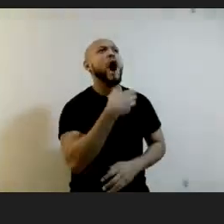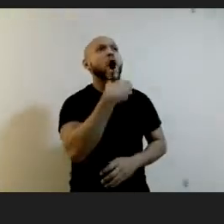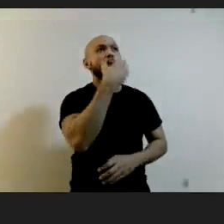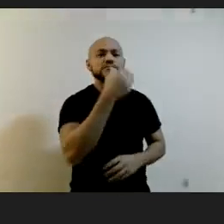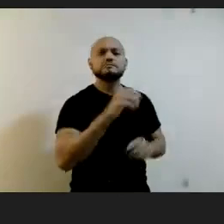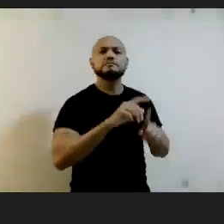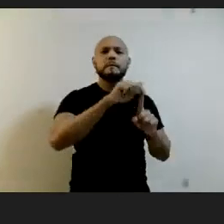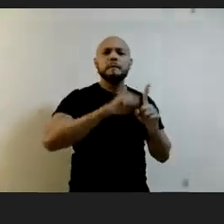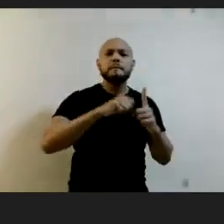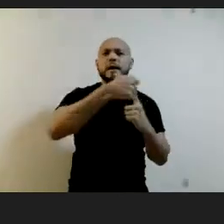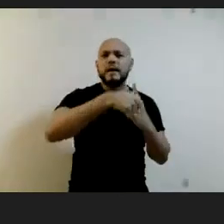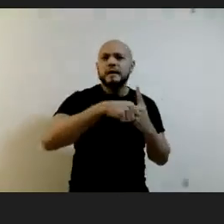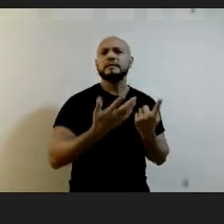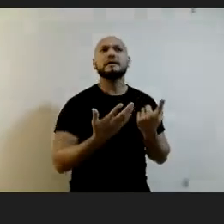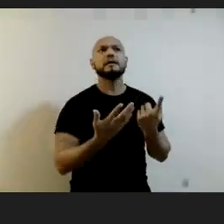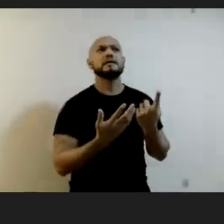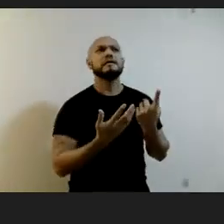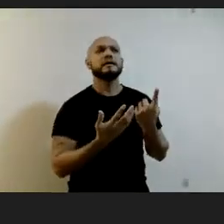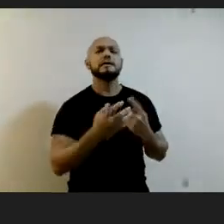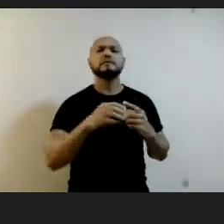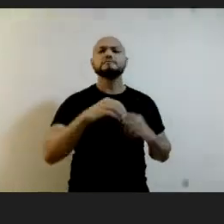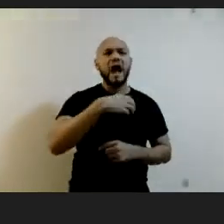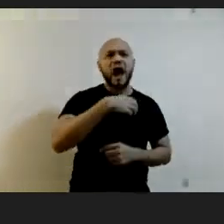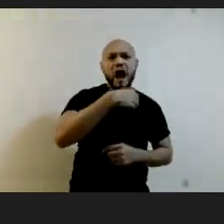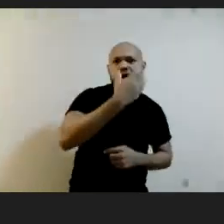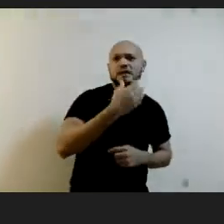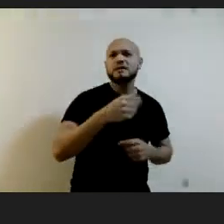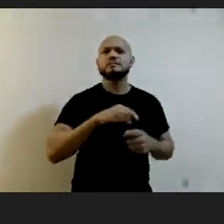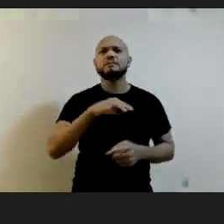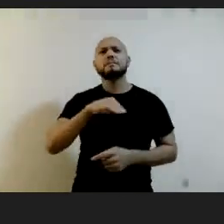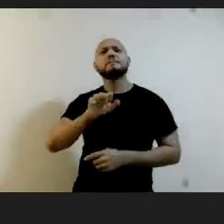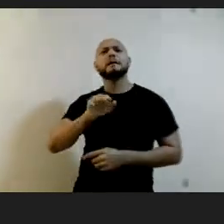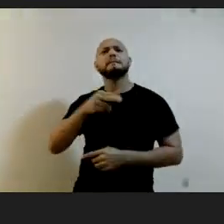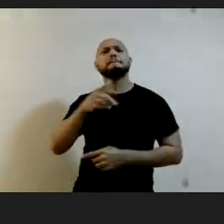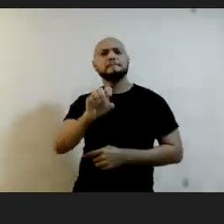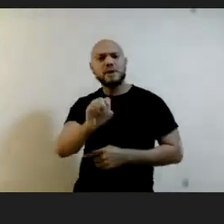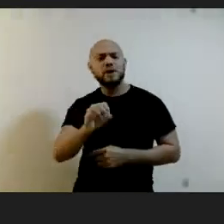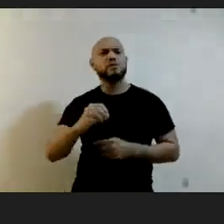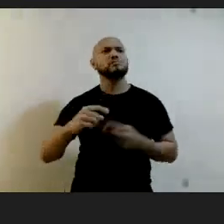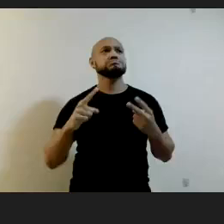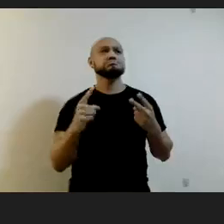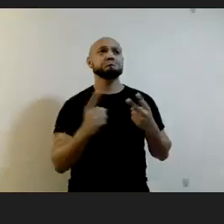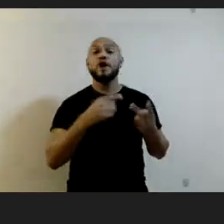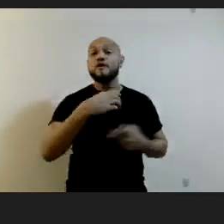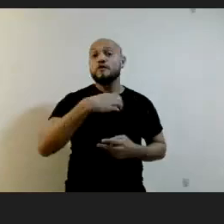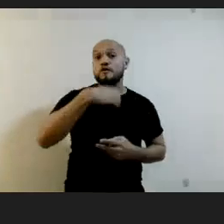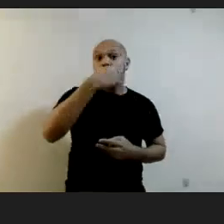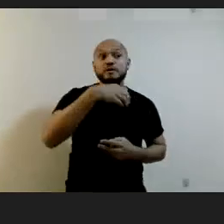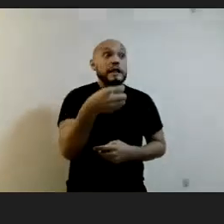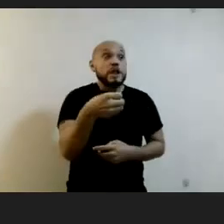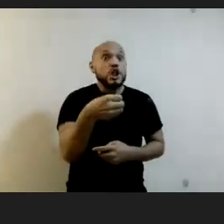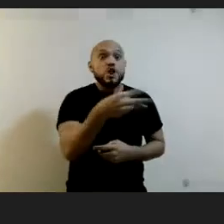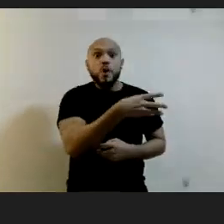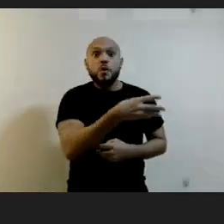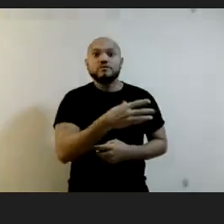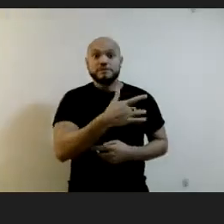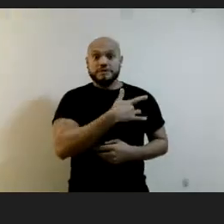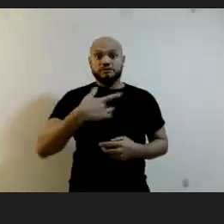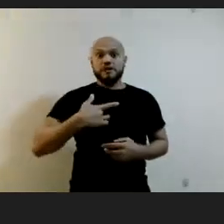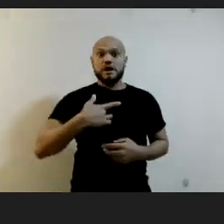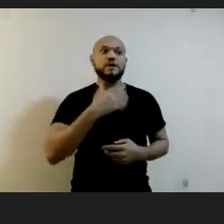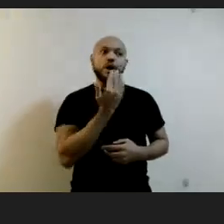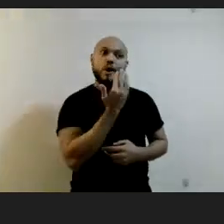banana, uma maçã, um mamão, frutas frescas e evitar